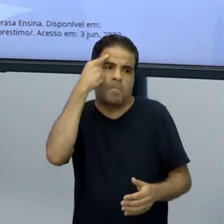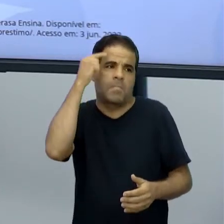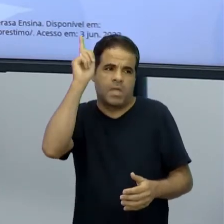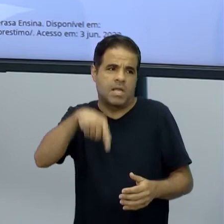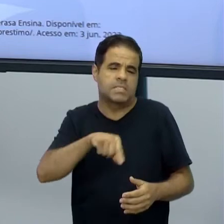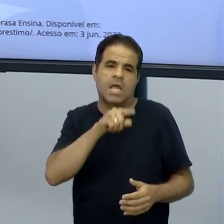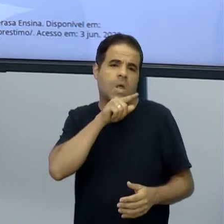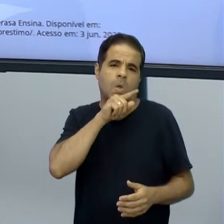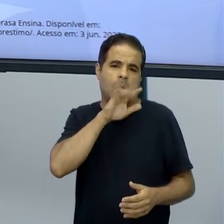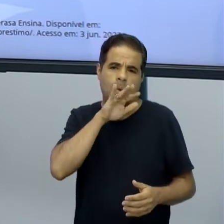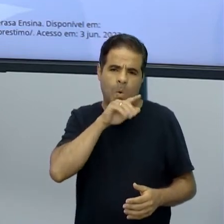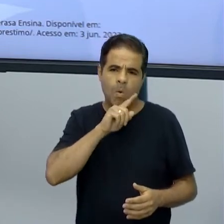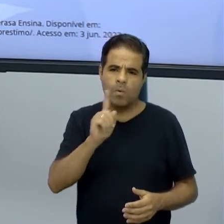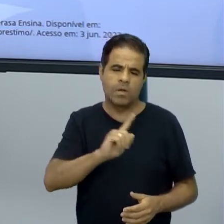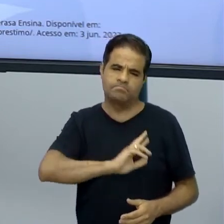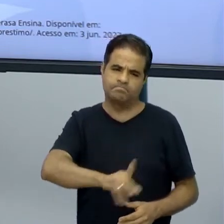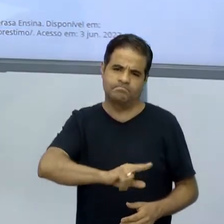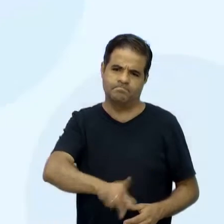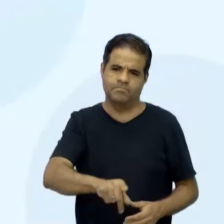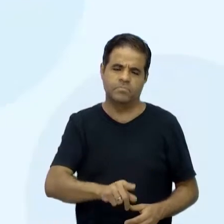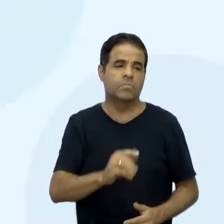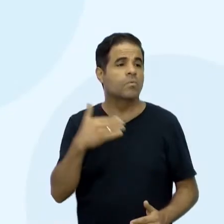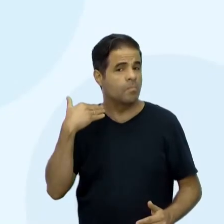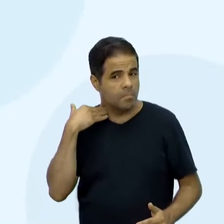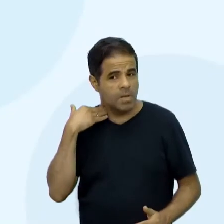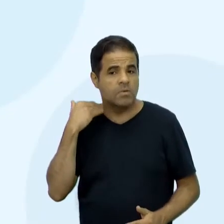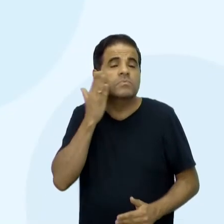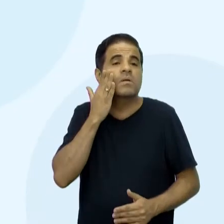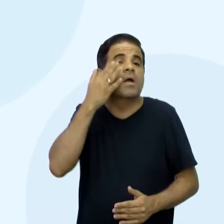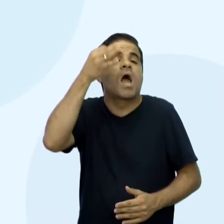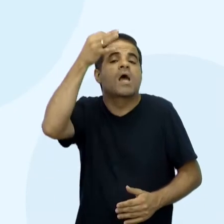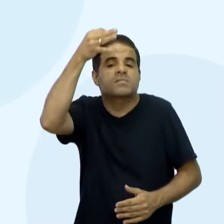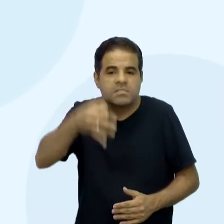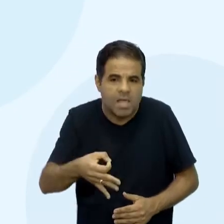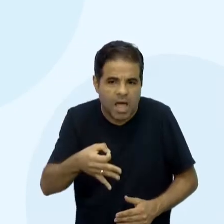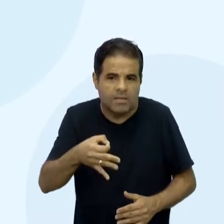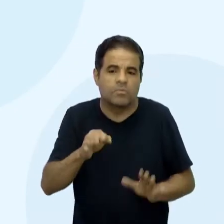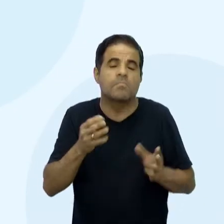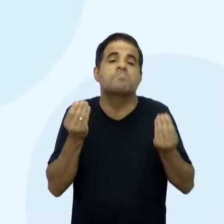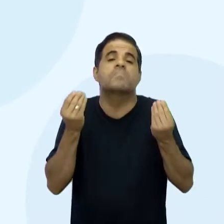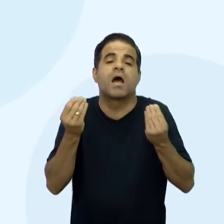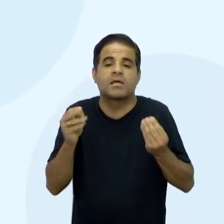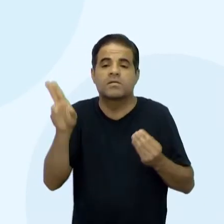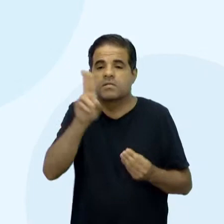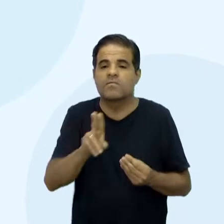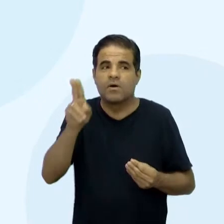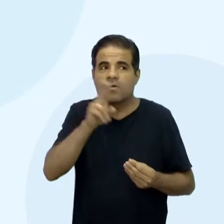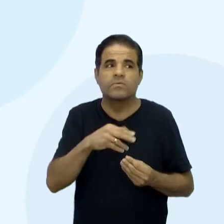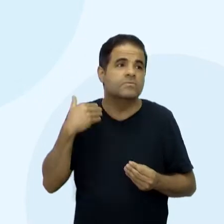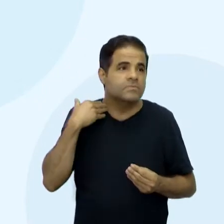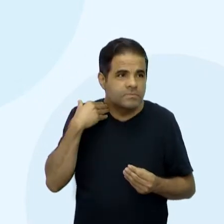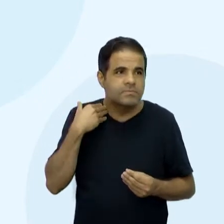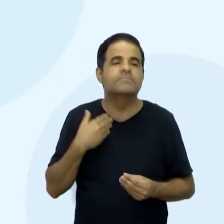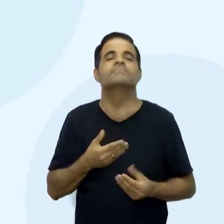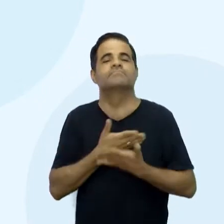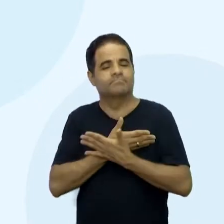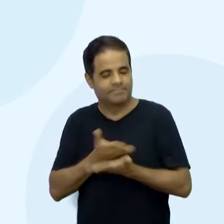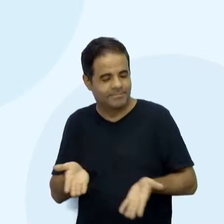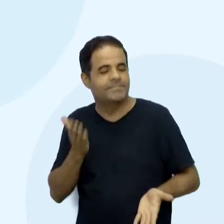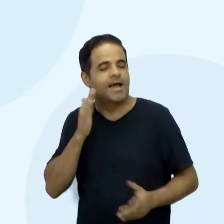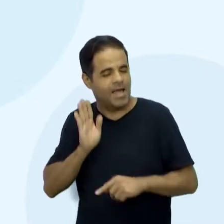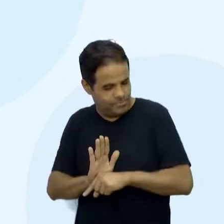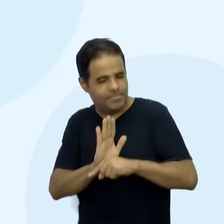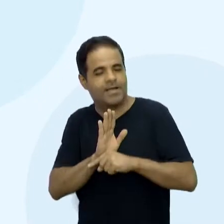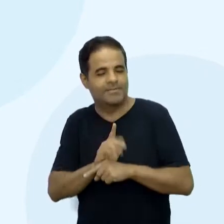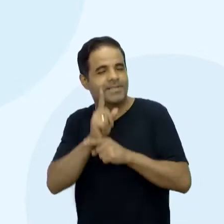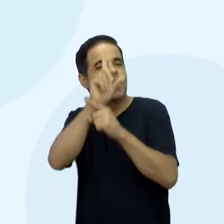isso ruim. Não ache isso ruim. O fato do banco saber exatamente para que você precisa do dinheiro vai te ajudar